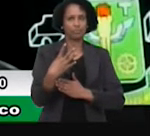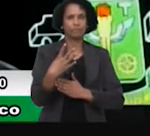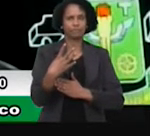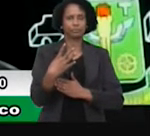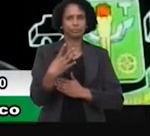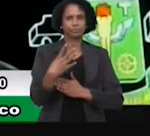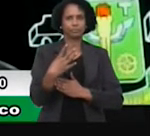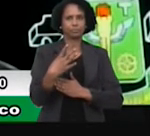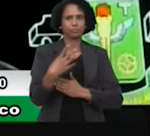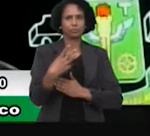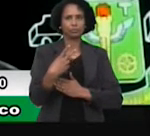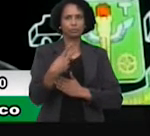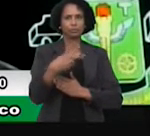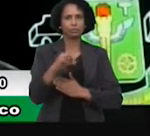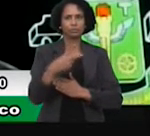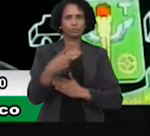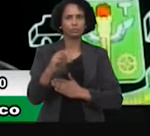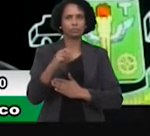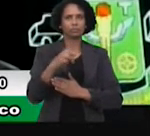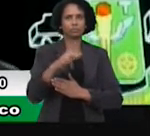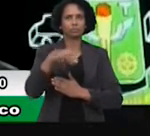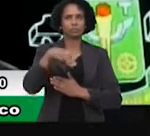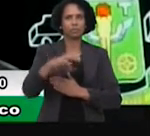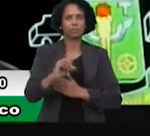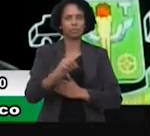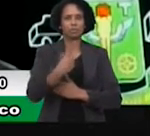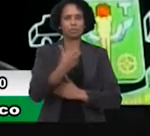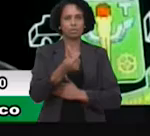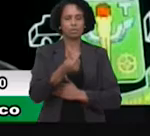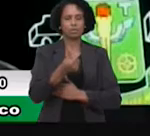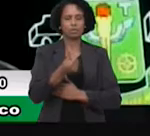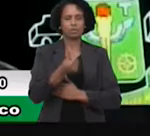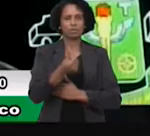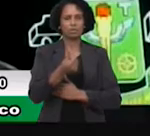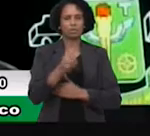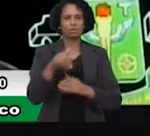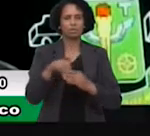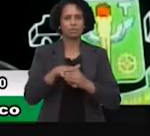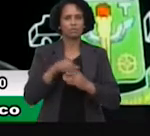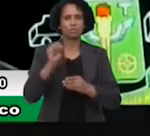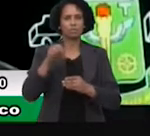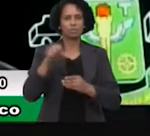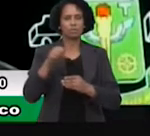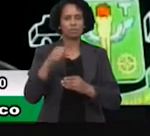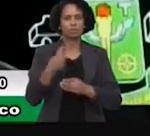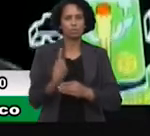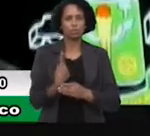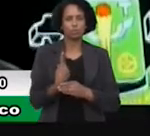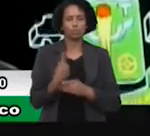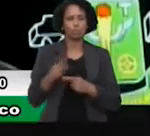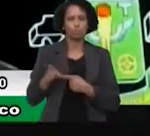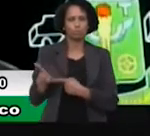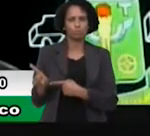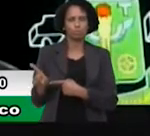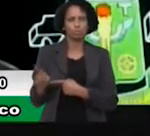114 de 2020 da PMO, com 16 votos favoráveis e um contrário. Em segunda